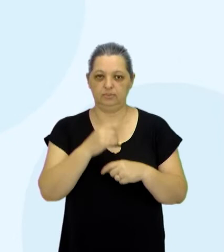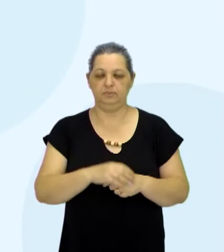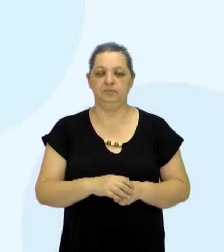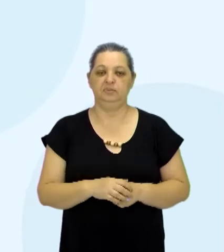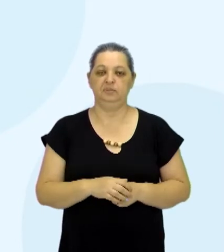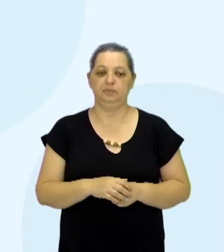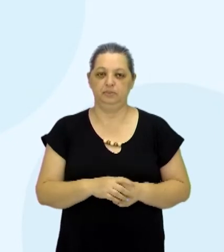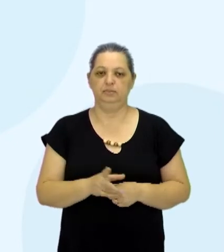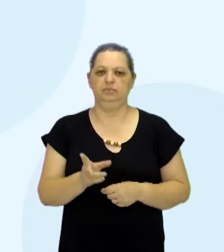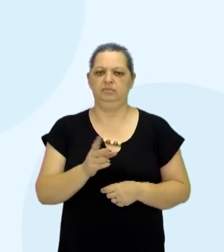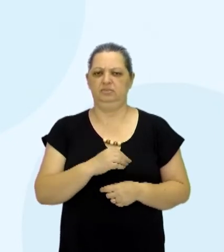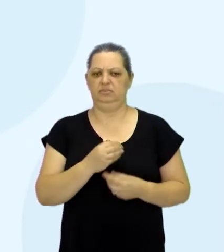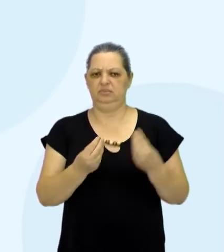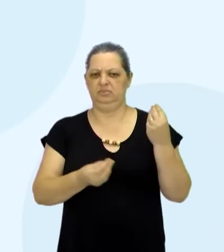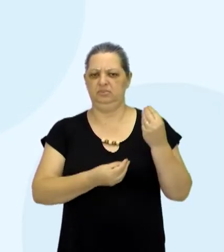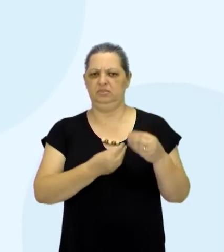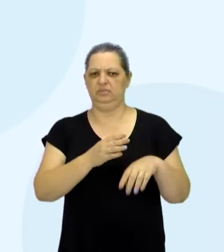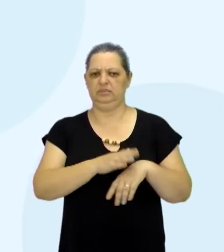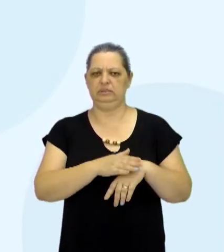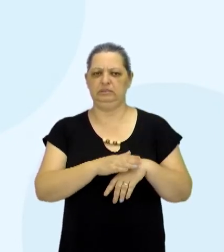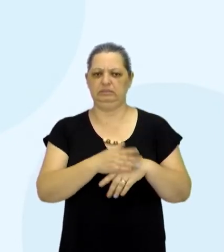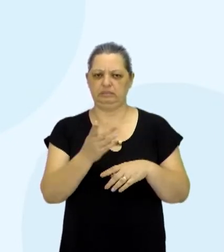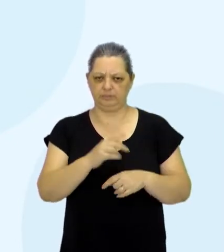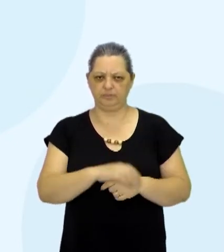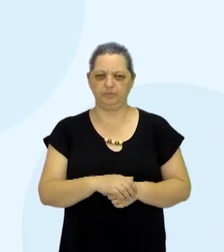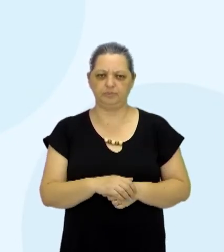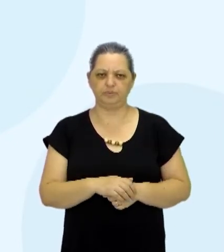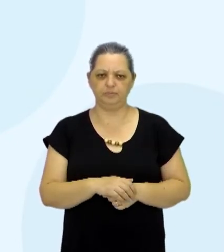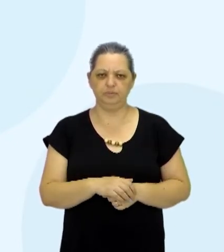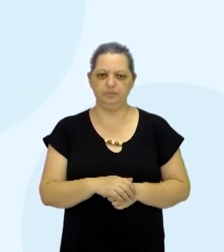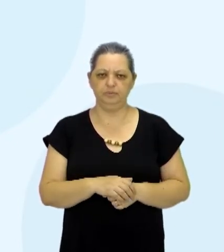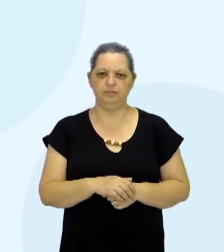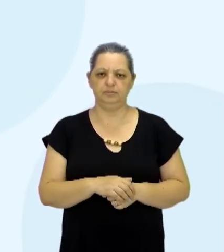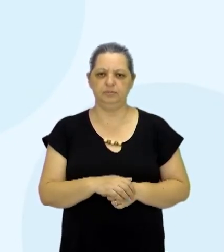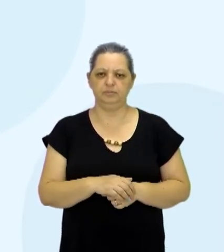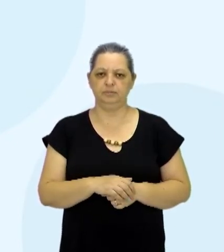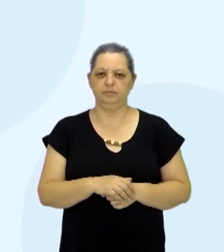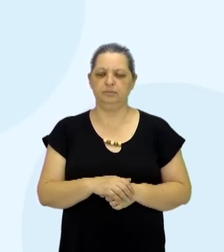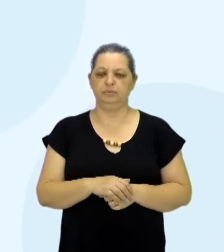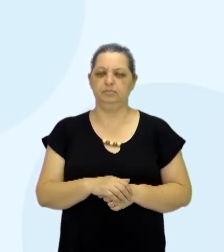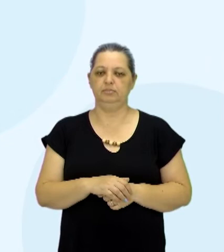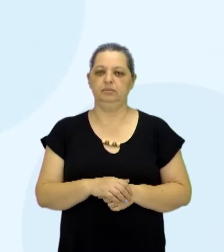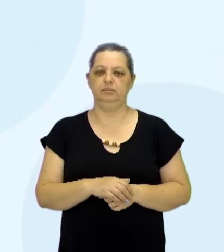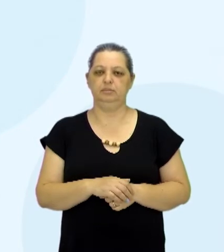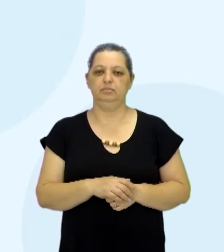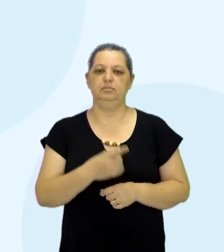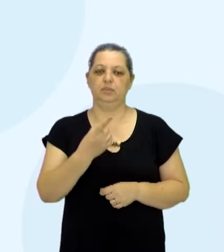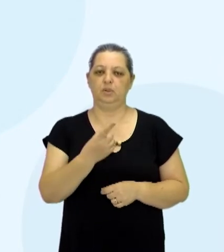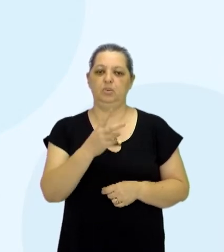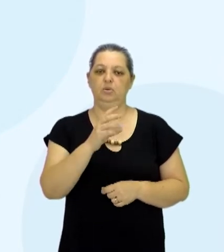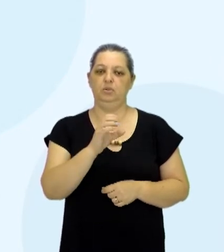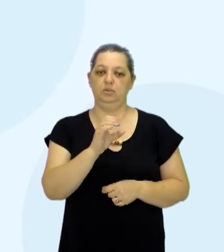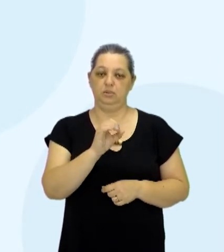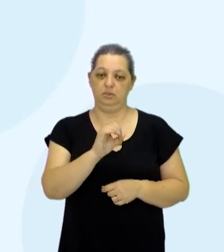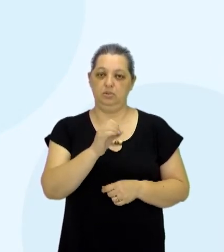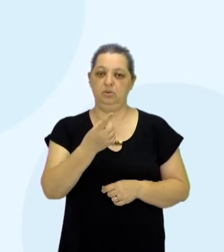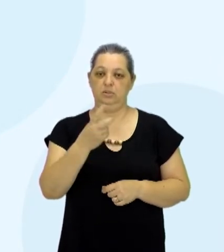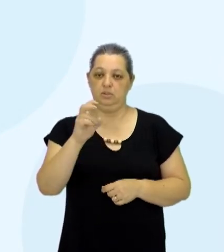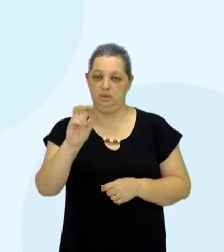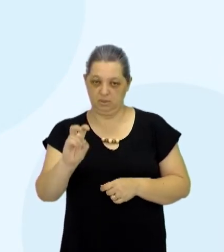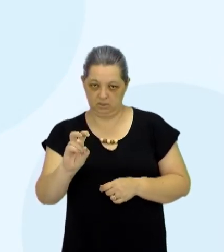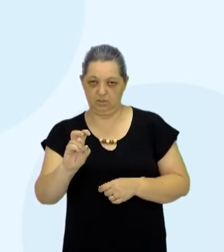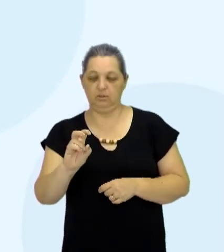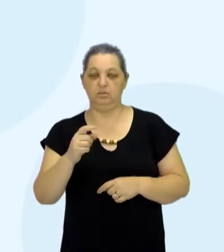mas multiplicar pelo 500, vamos fazer vezes 5 e colocar dois zeros? Pode. Então aqui, ó, 1,015 vezes